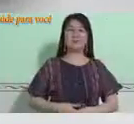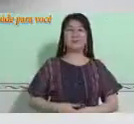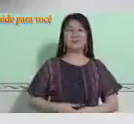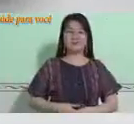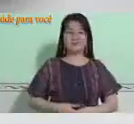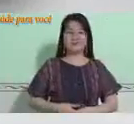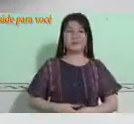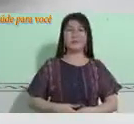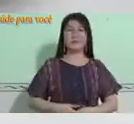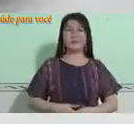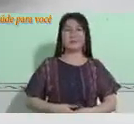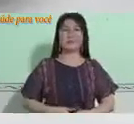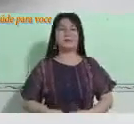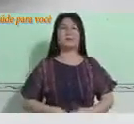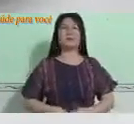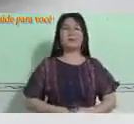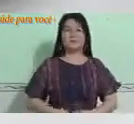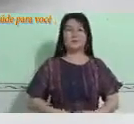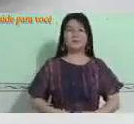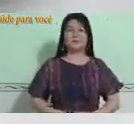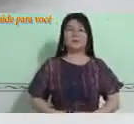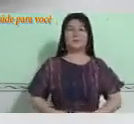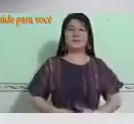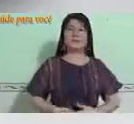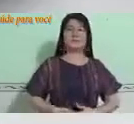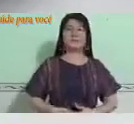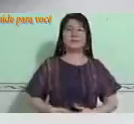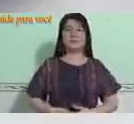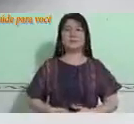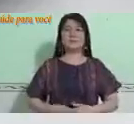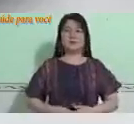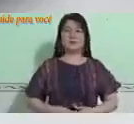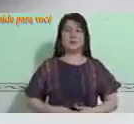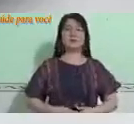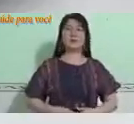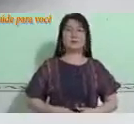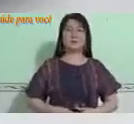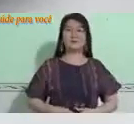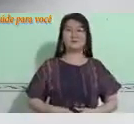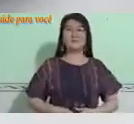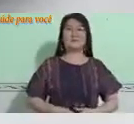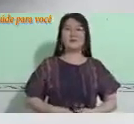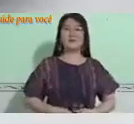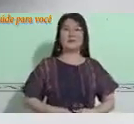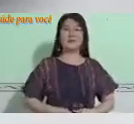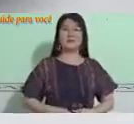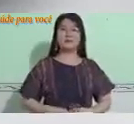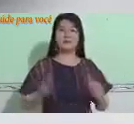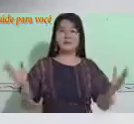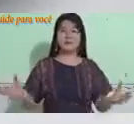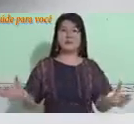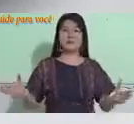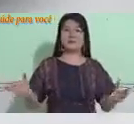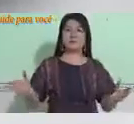DXEATURDURANTSERCAD é 15 minutos, 2 vezes ao dia. Ponto. No entanto, estás não devendo ser a única forma de tratamento,